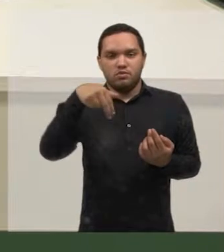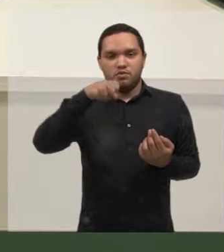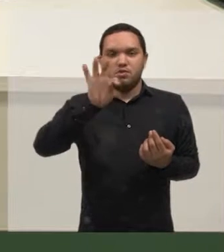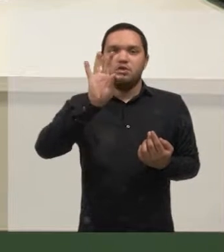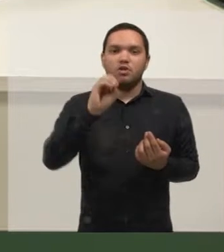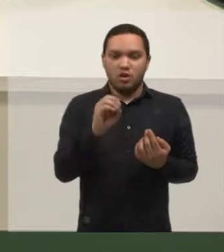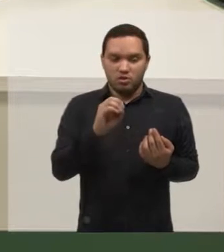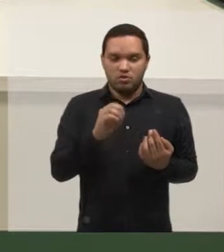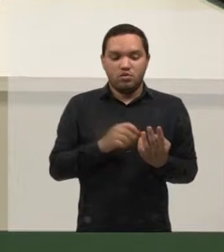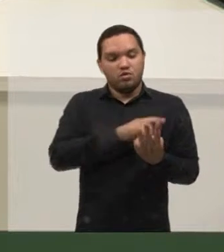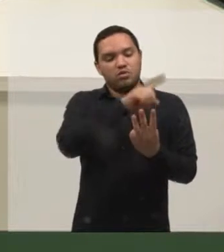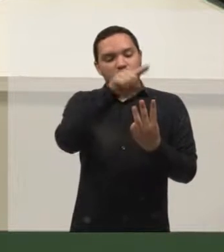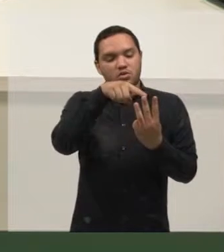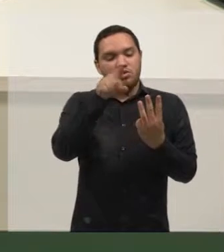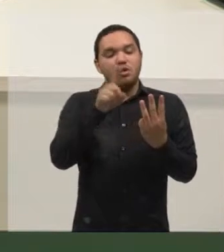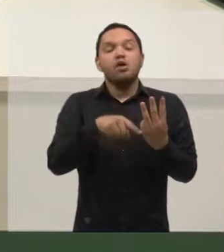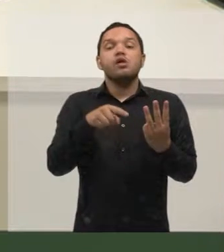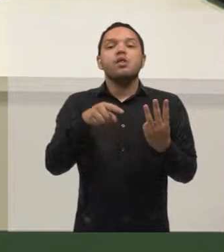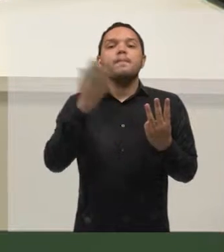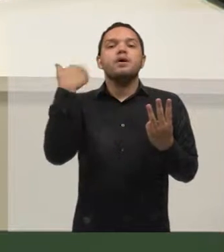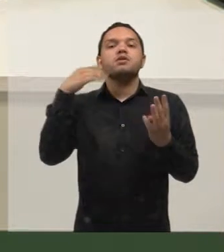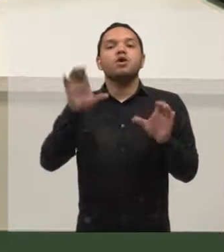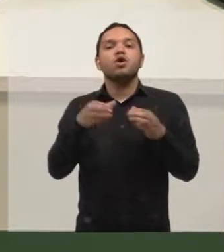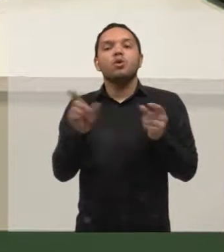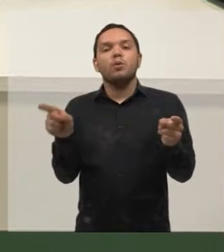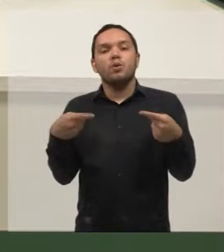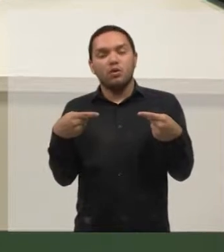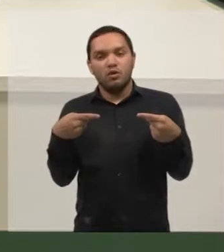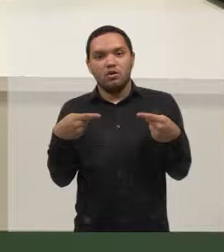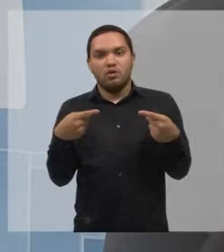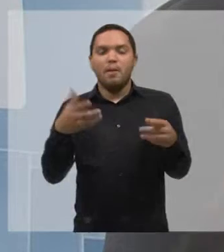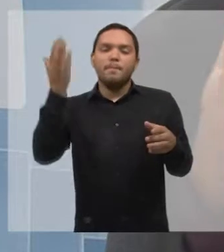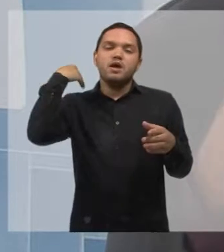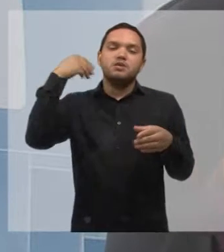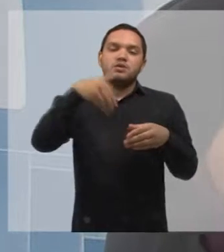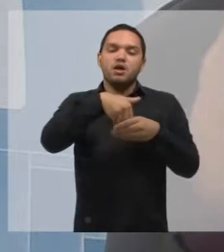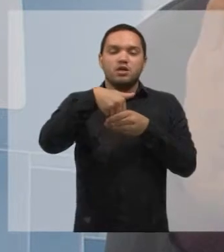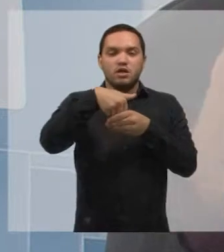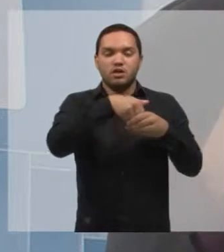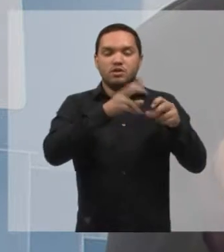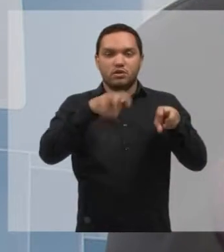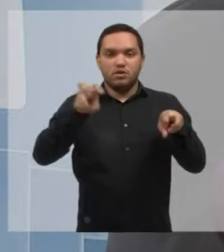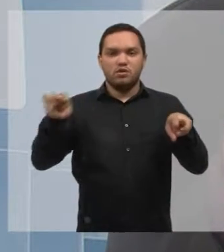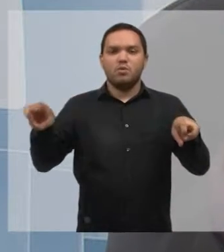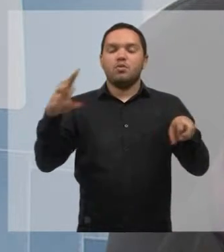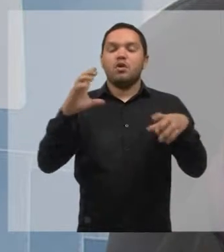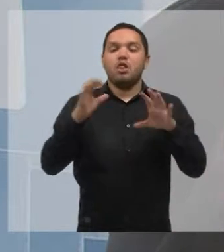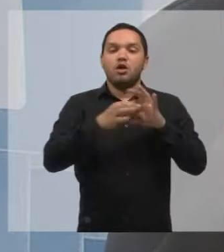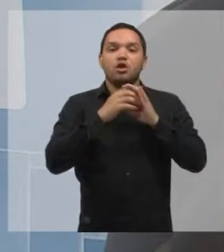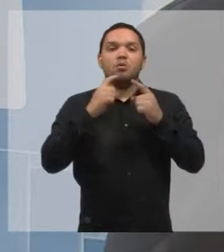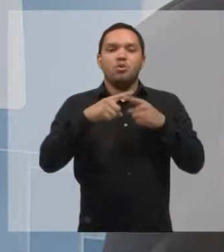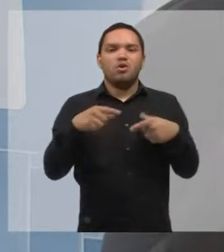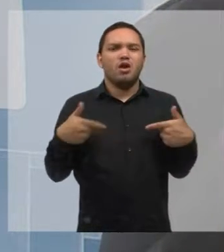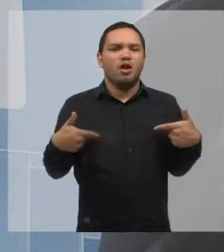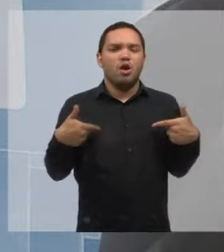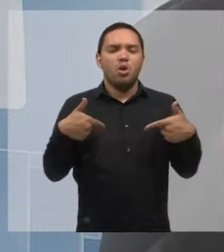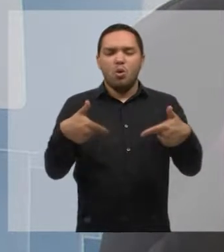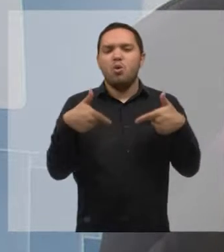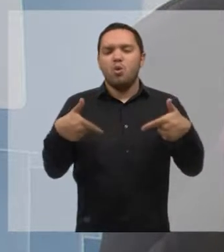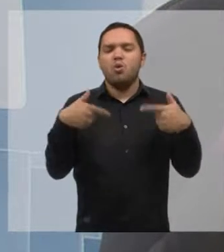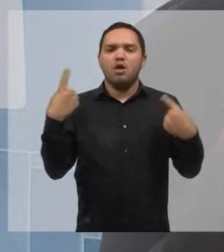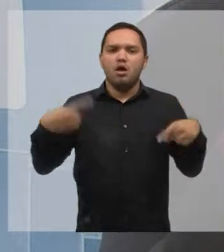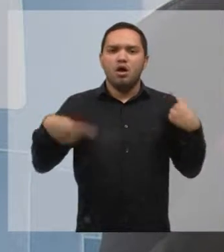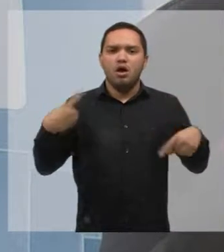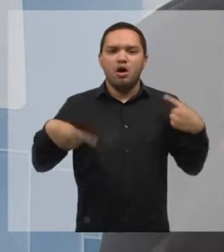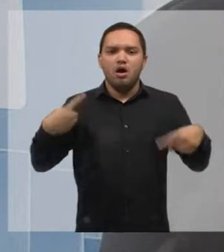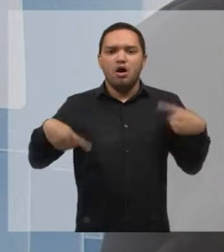da oposição há bem pouco tempo atrás. Na última eleição da mesa, os 3 estavam unidos aí numa briga quase fratricida